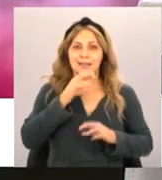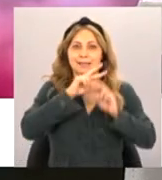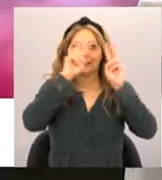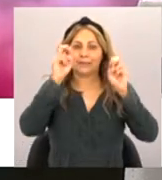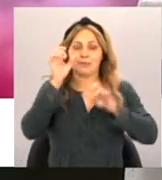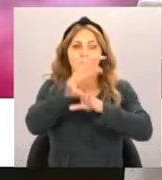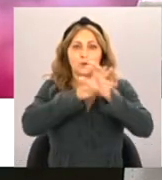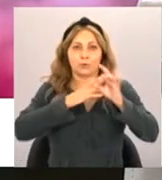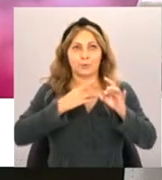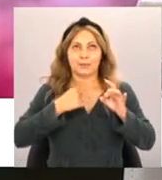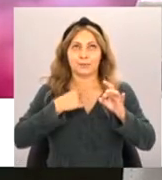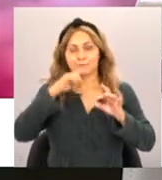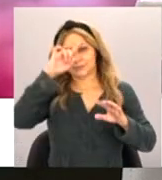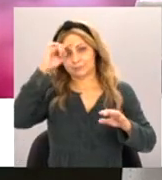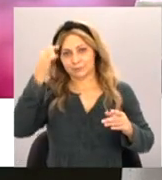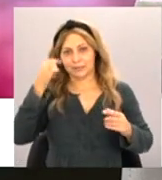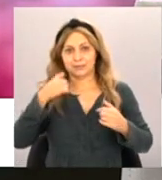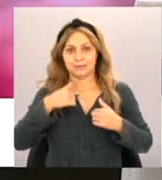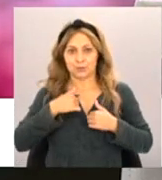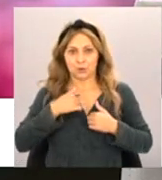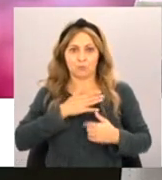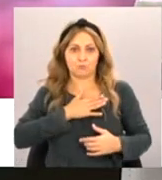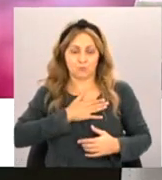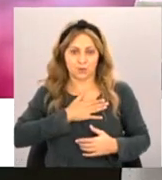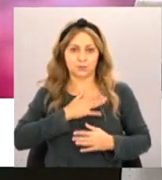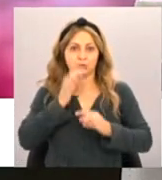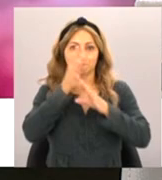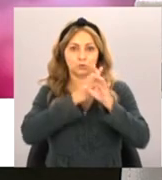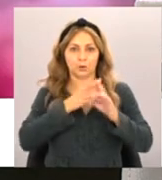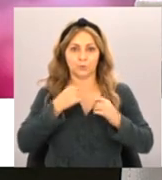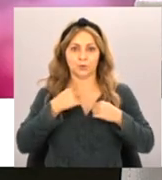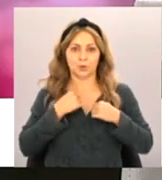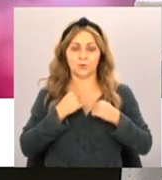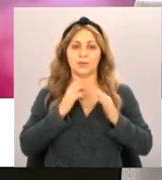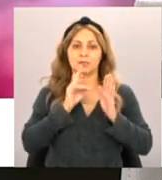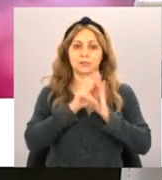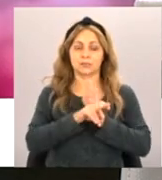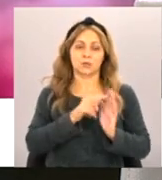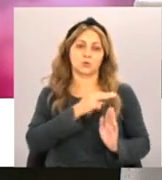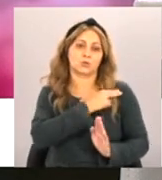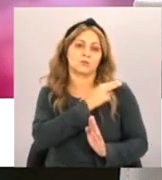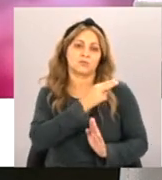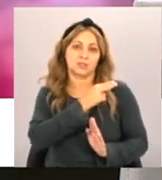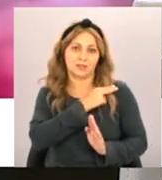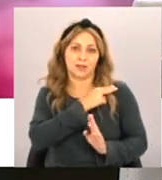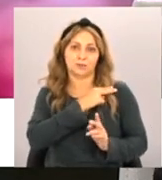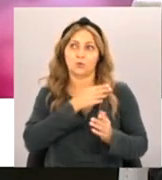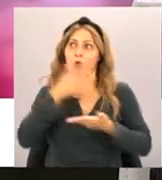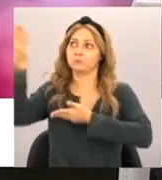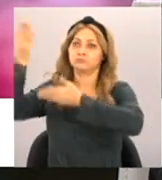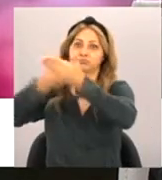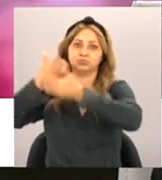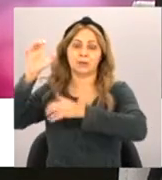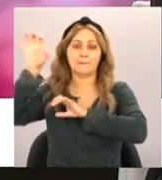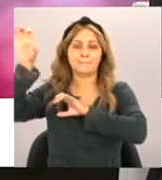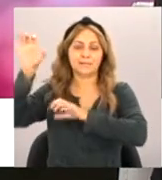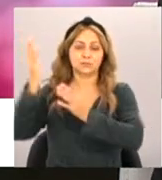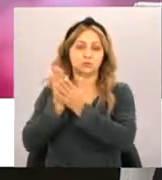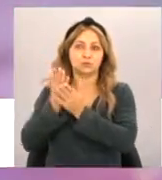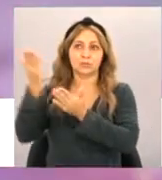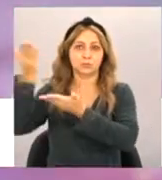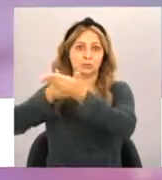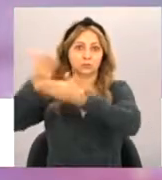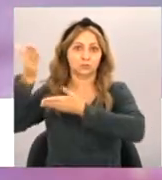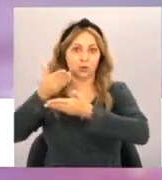Europa Está bem eu sou seguramente eu sou uma geração que entrou na universidade que o Erasmus da imagina outro mundo que não seja o mundo que é também a